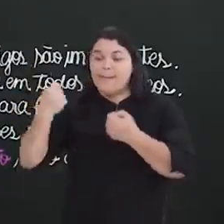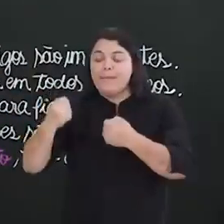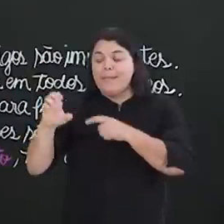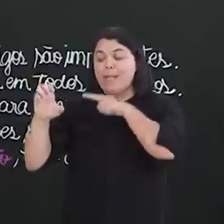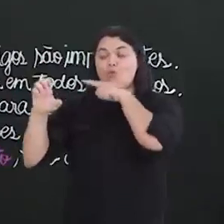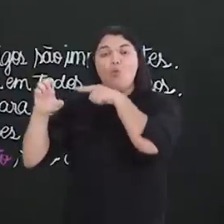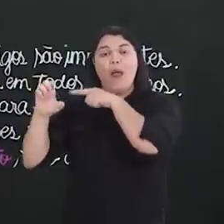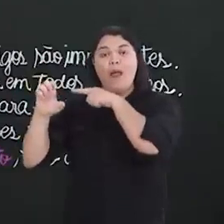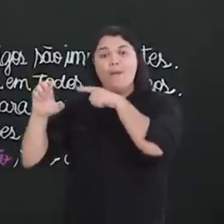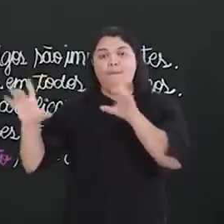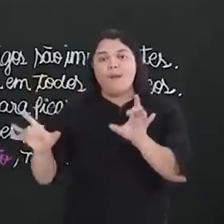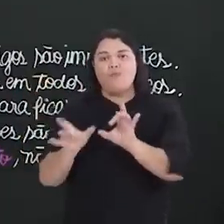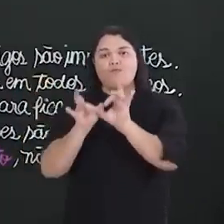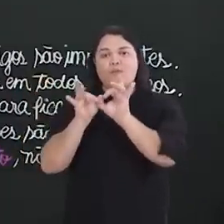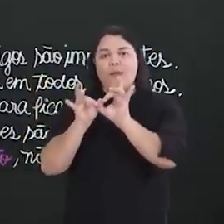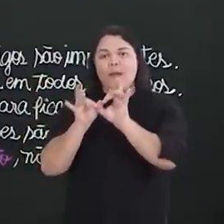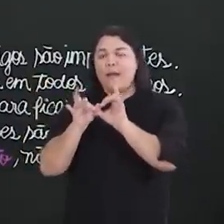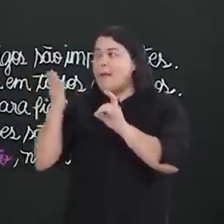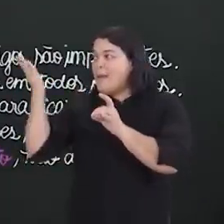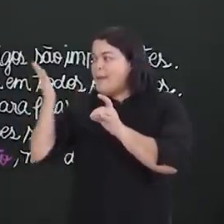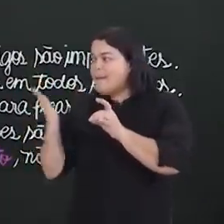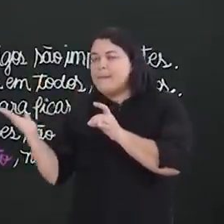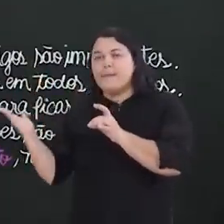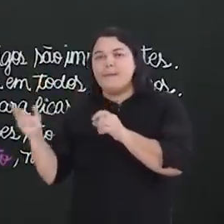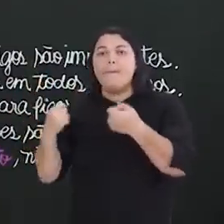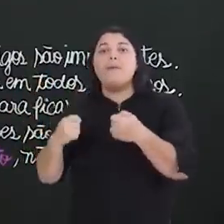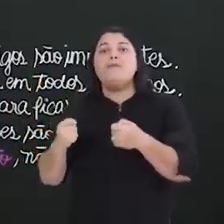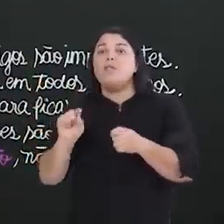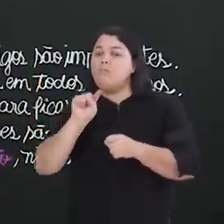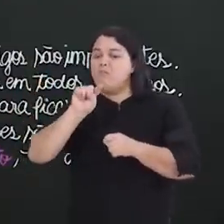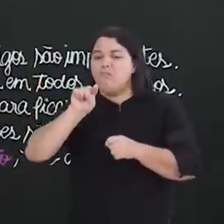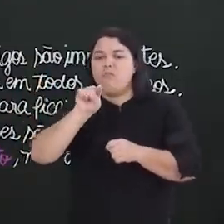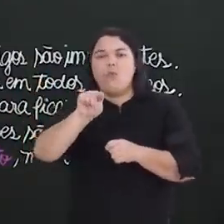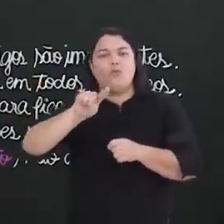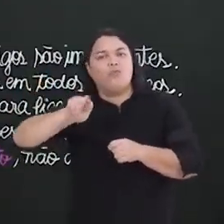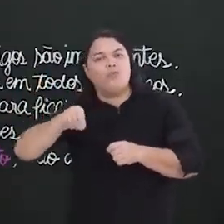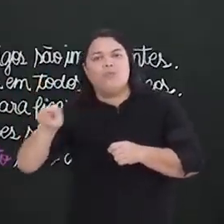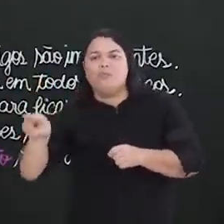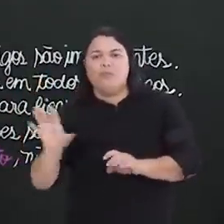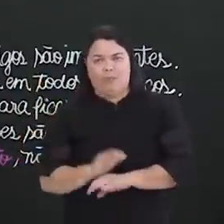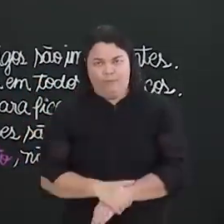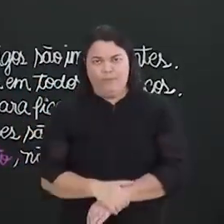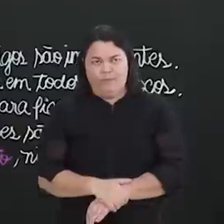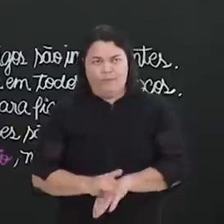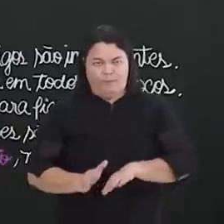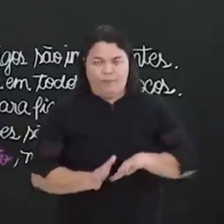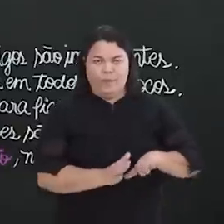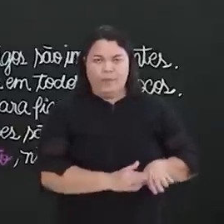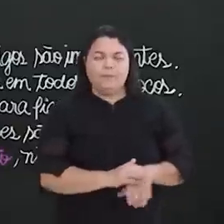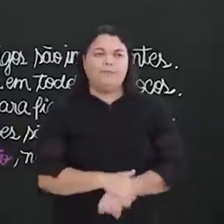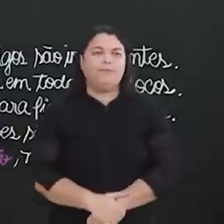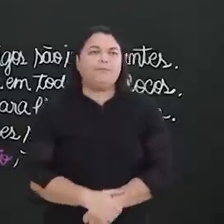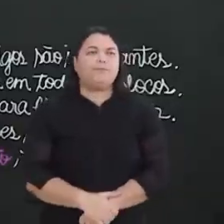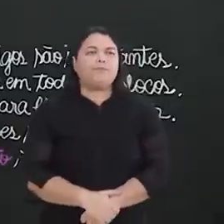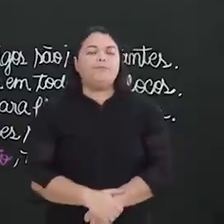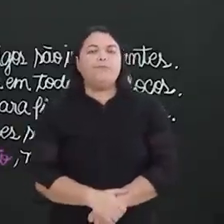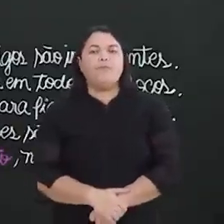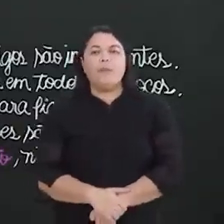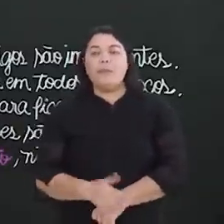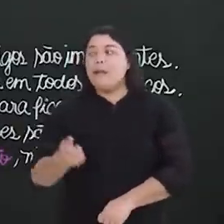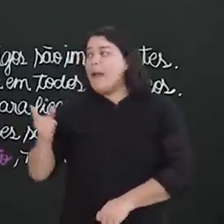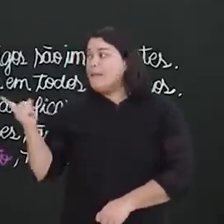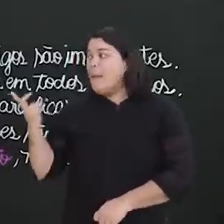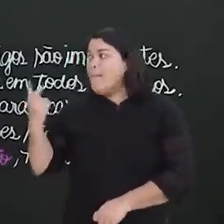as assindéticas. Como as sindéticas contam com elementos coesivos, com conectivos, que